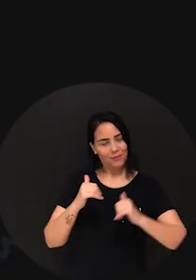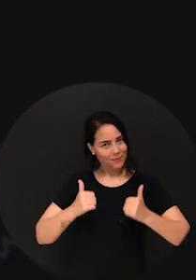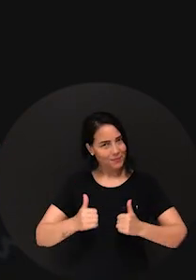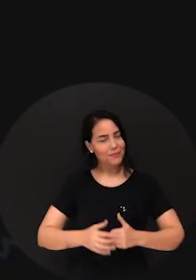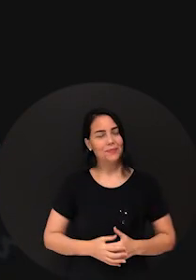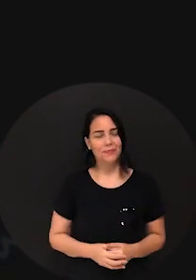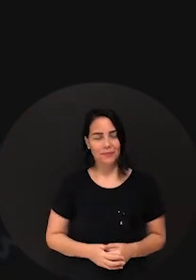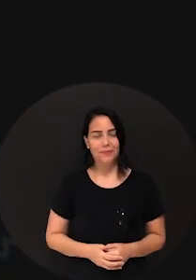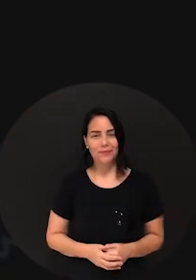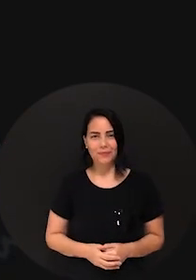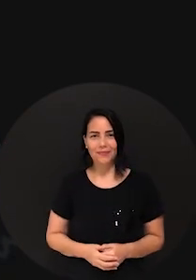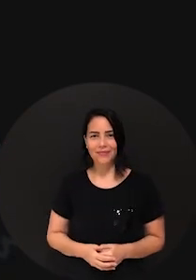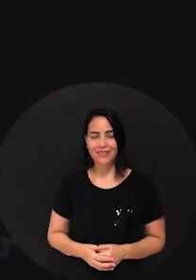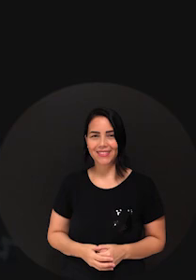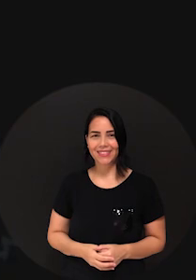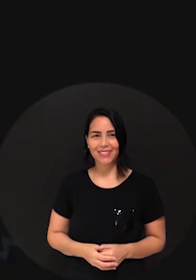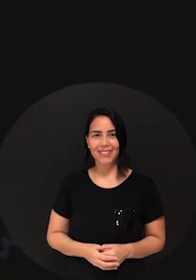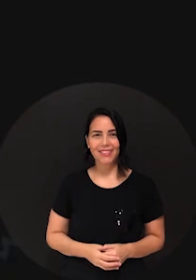Maravilha.